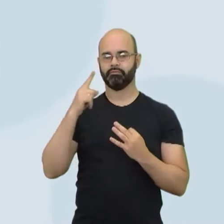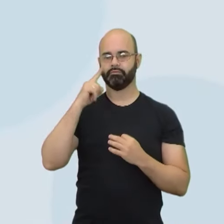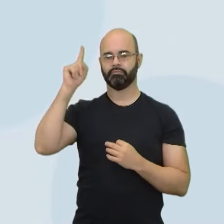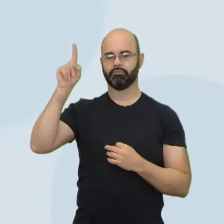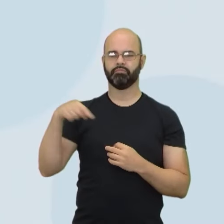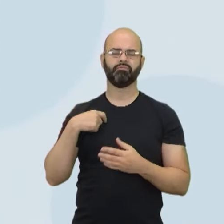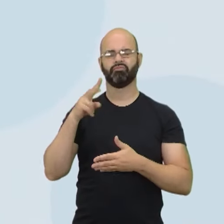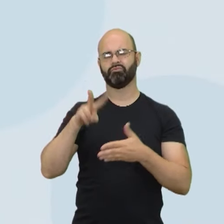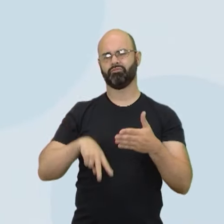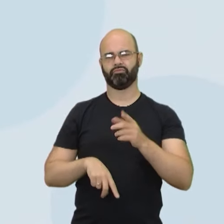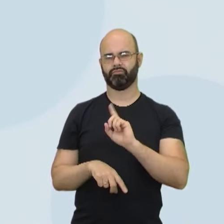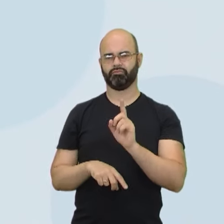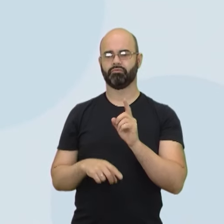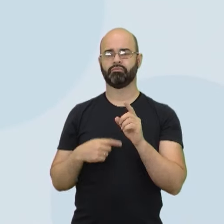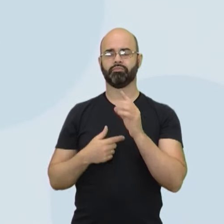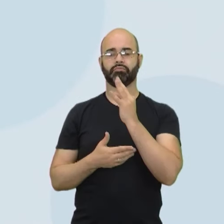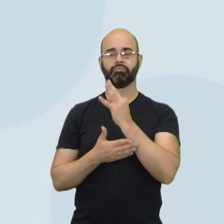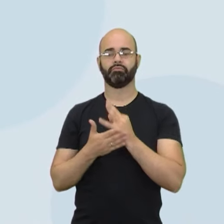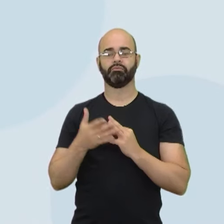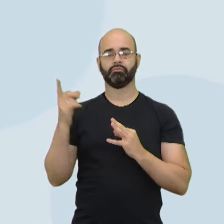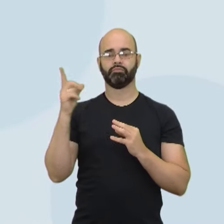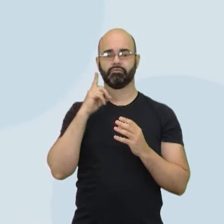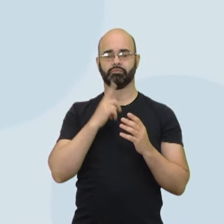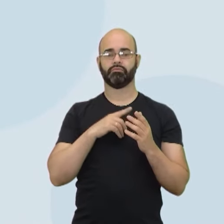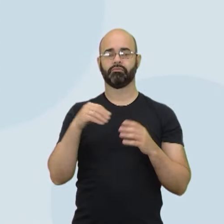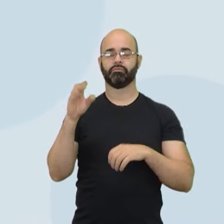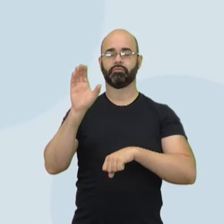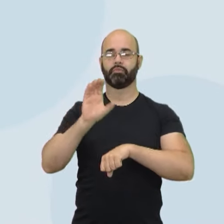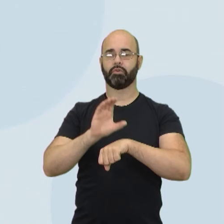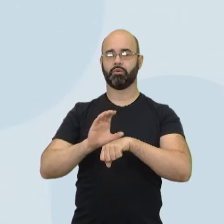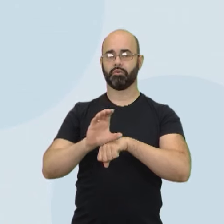vou fazer a leitura, mas é um texto que está na Constituição